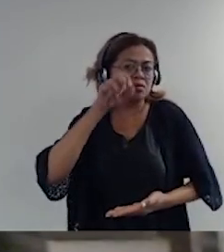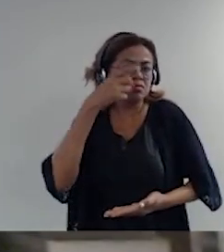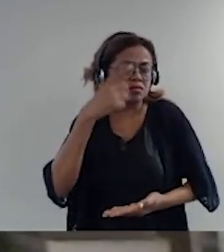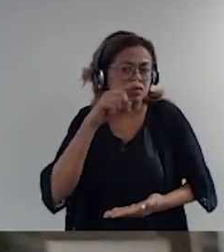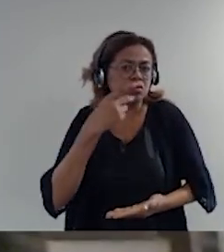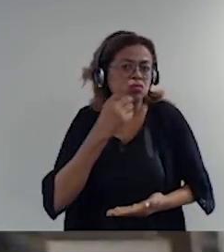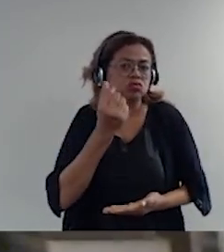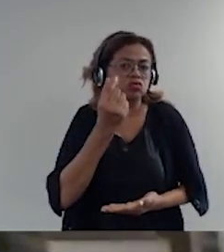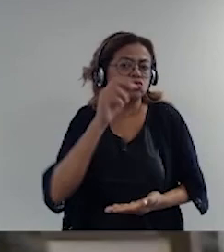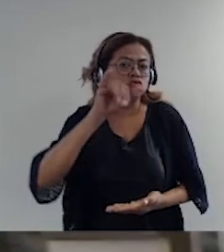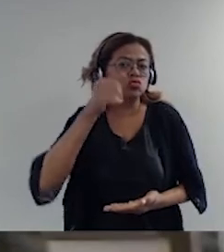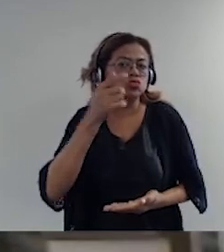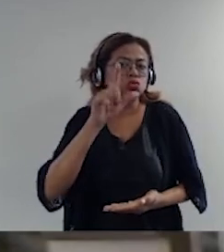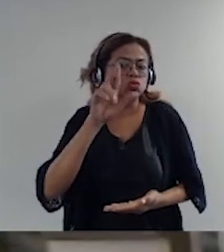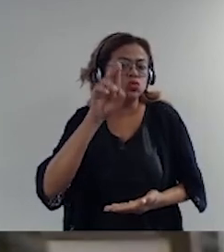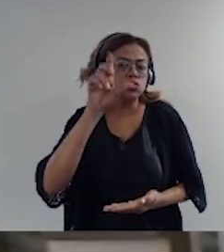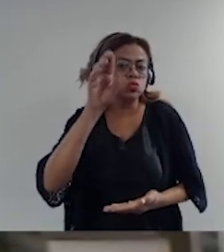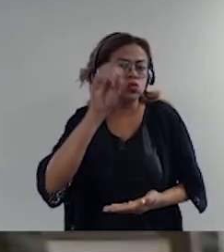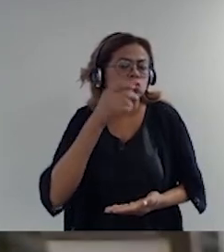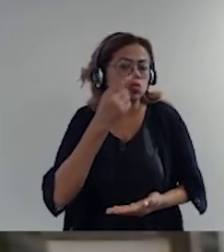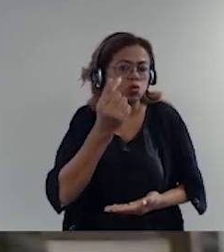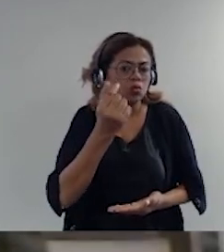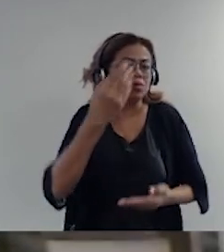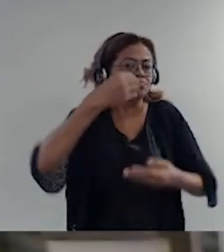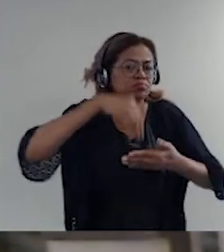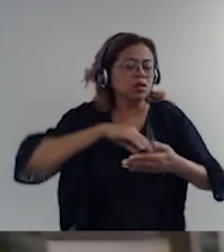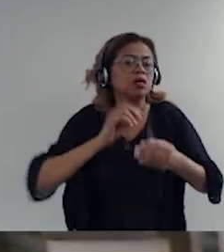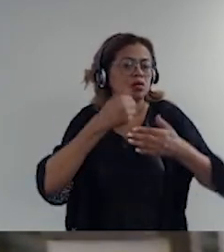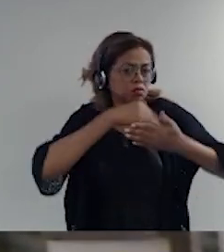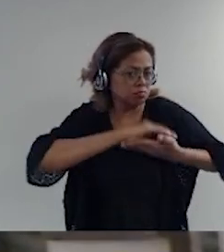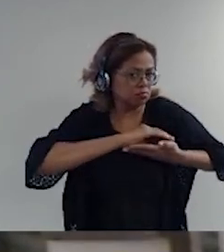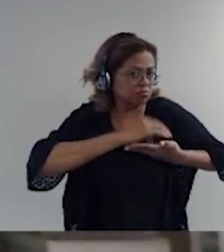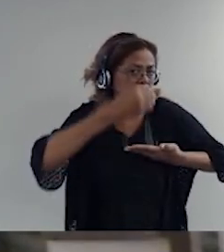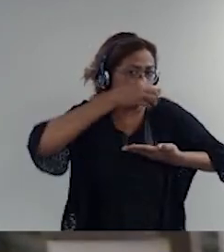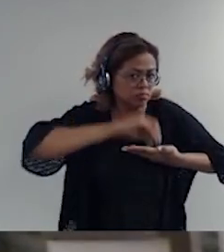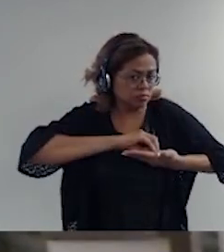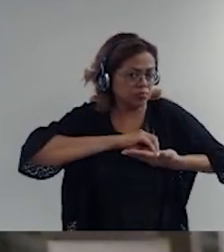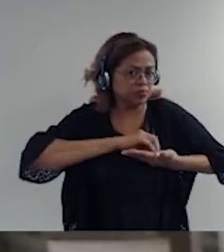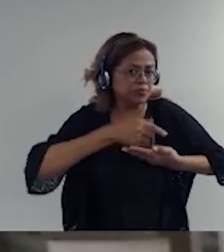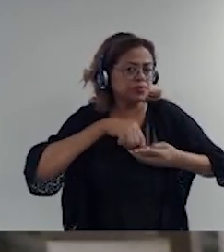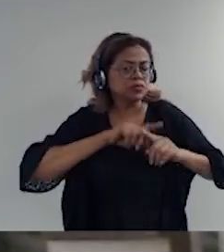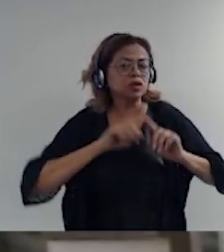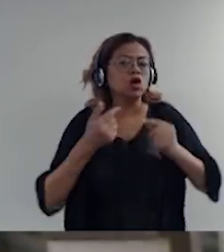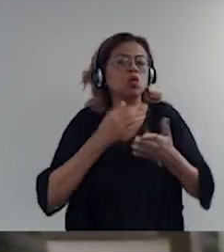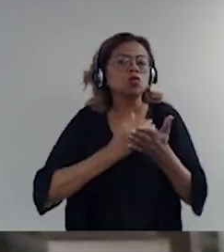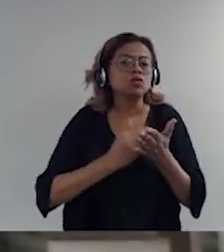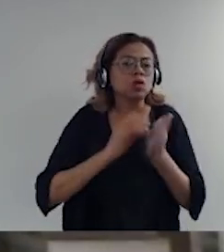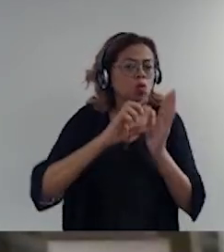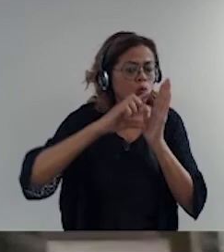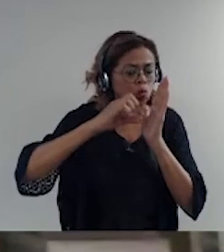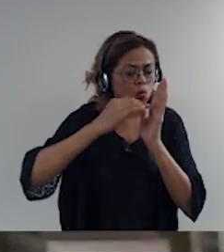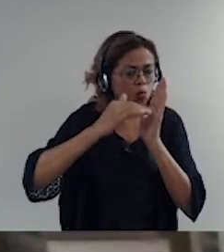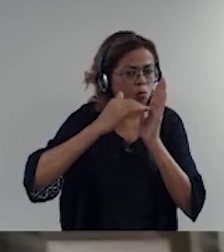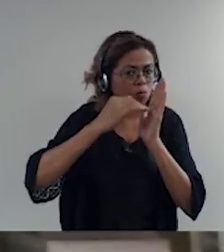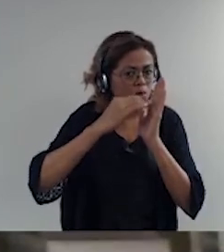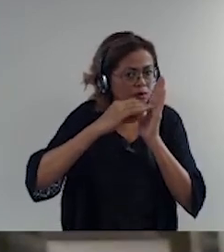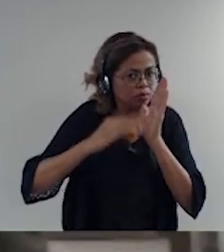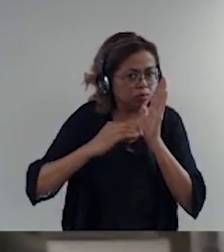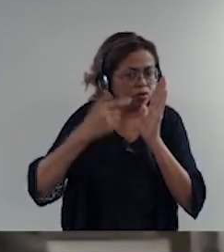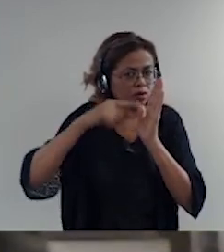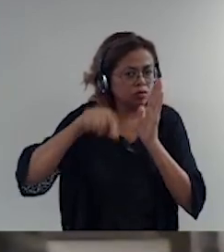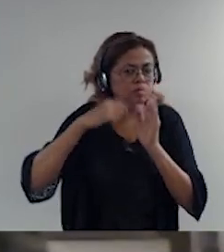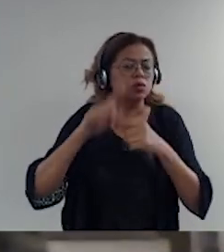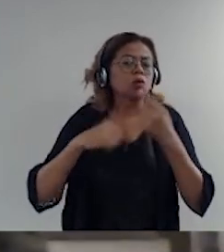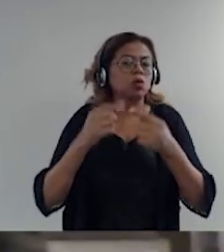embutida no capítulo das reservas, mas não é uma reserva. Subordina uma parcela do lucro à execução